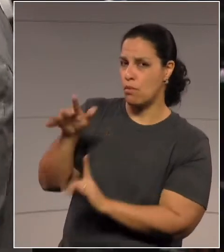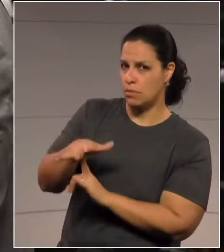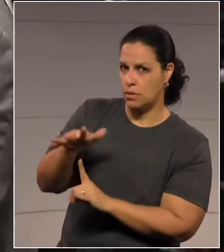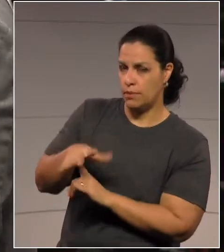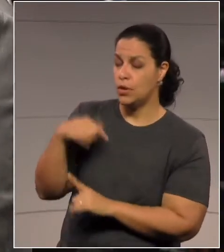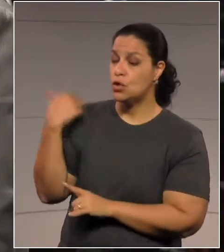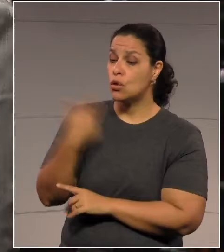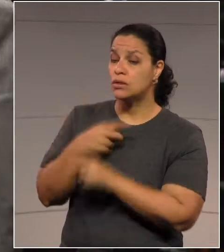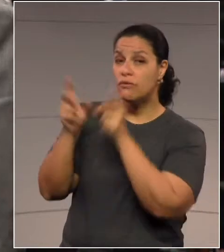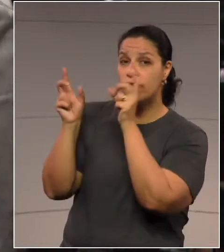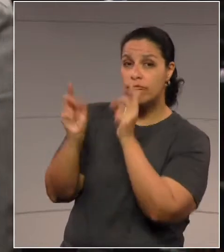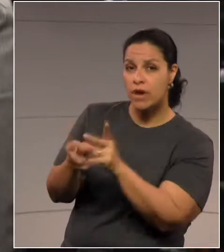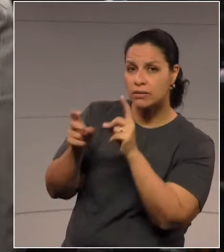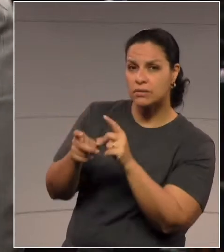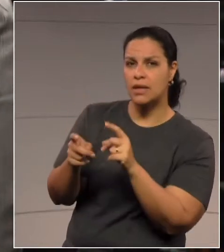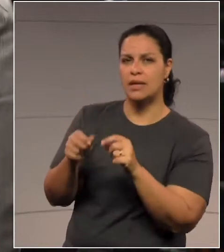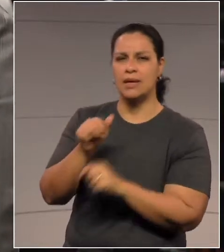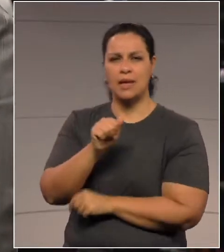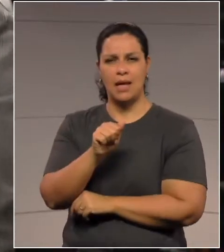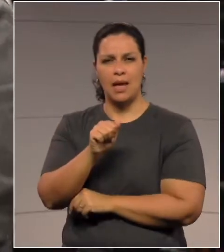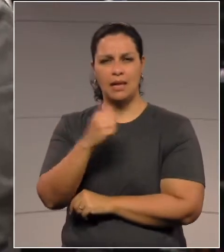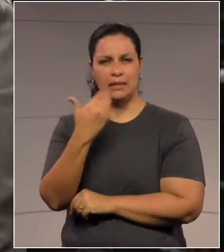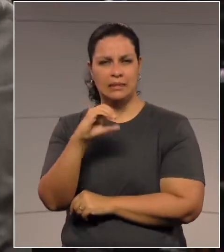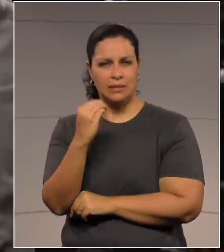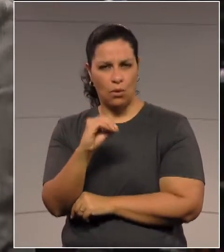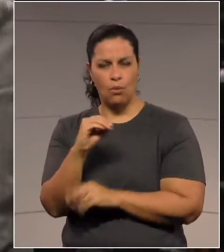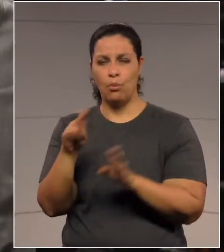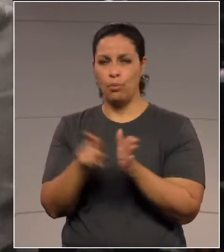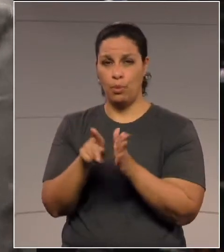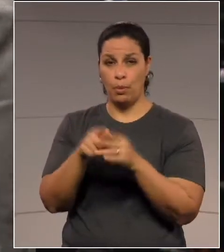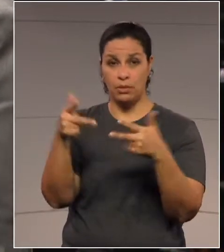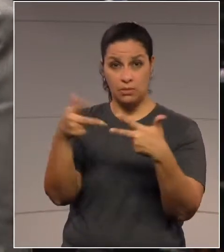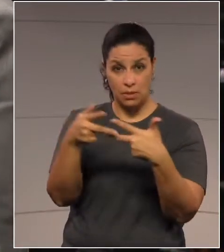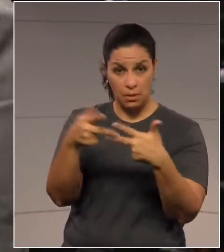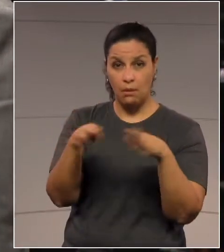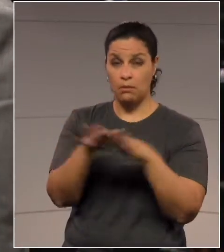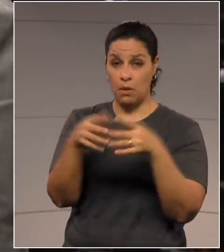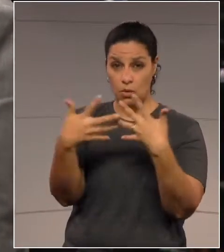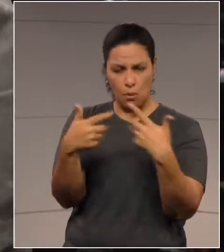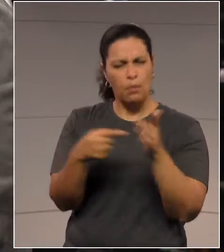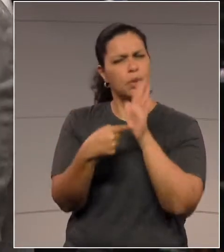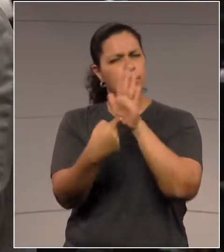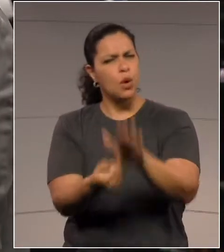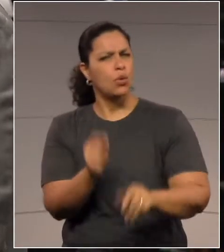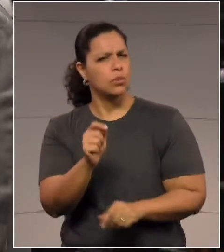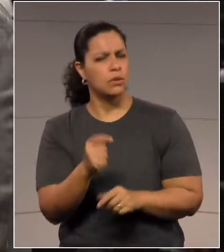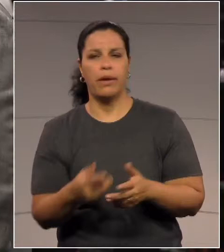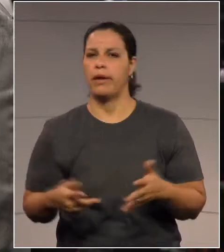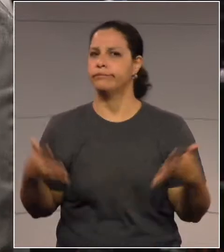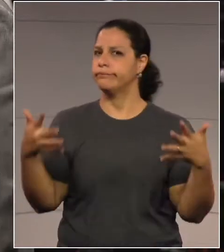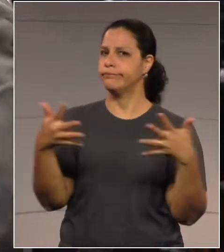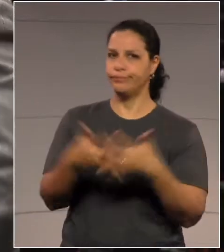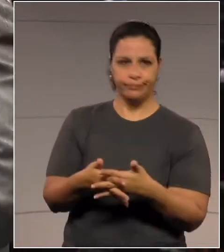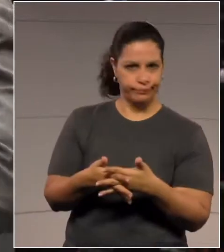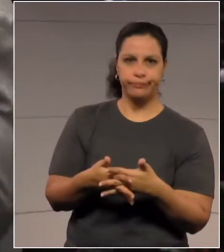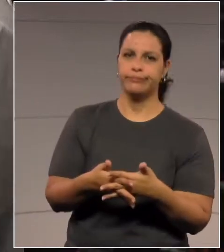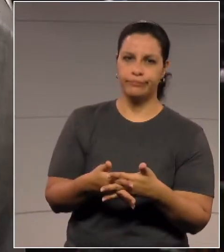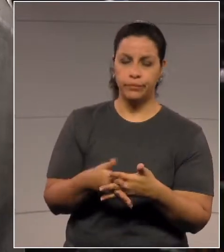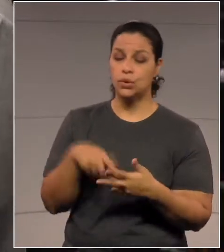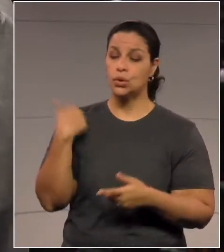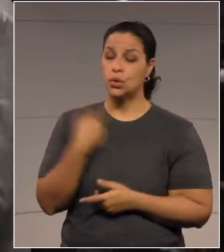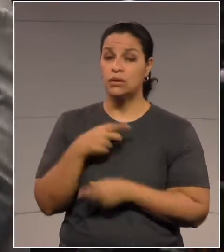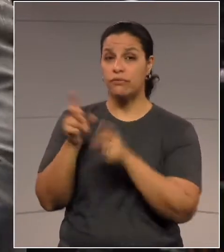das ações da Copel e da Sanepar, no meu entender, mostram que foram equivocadas.